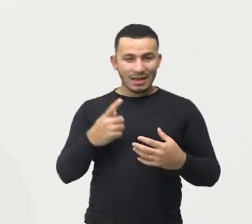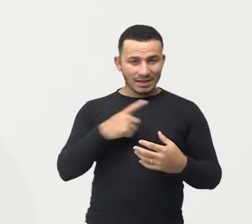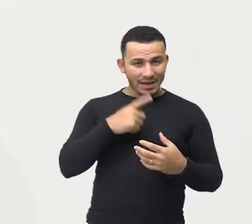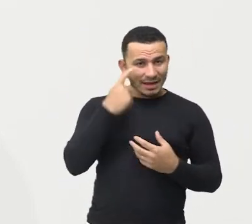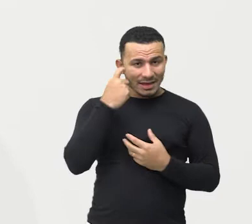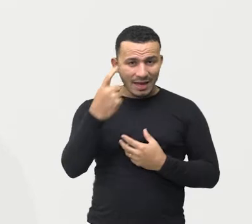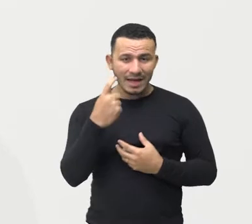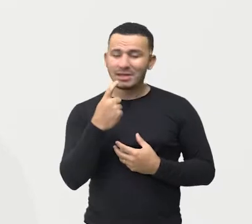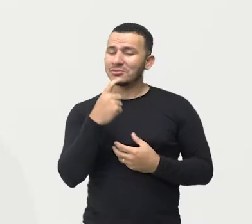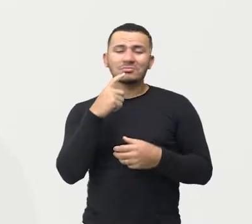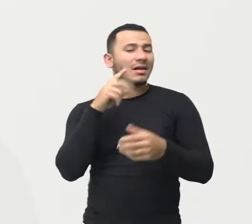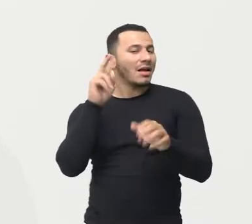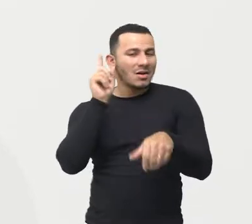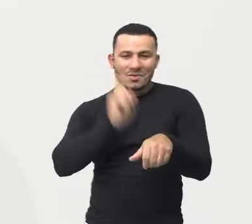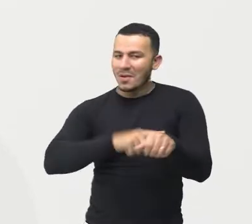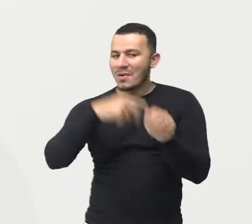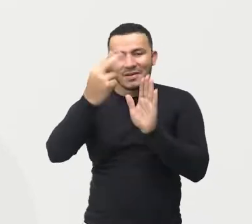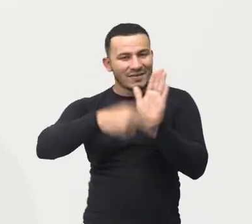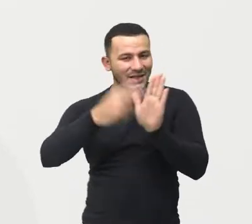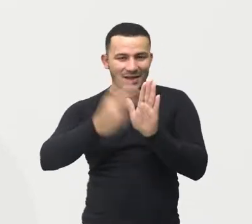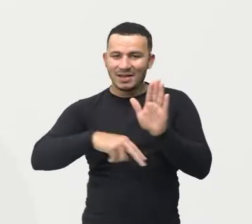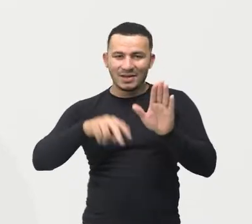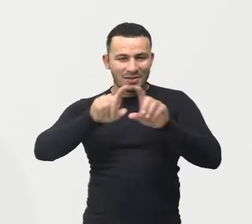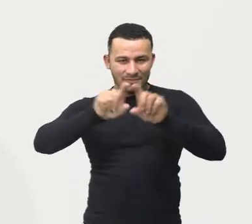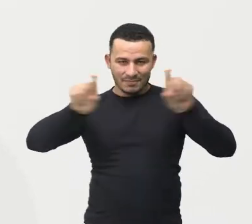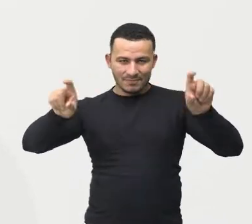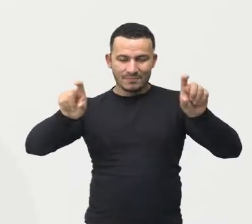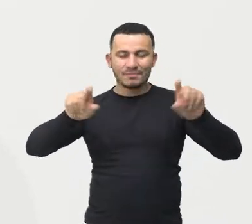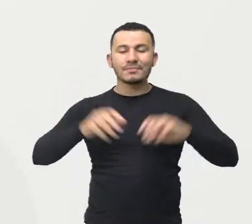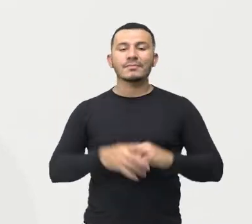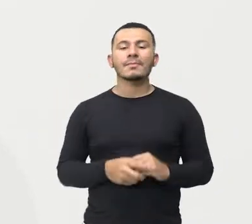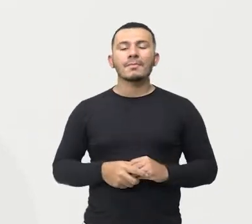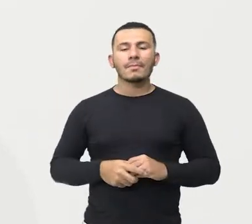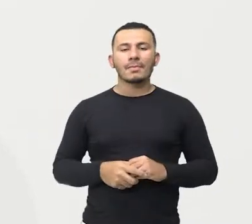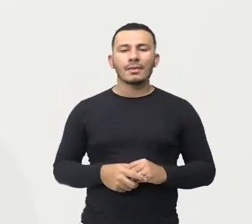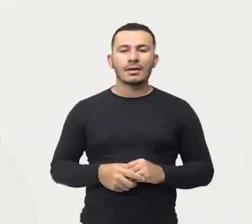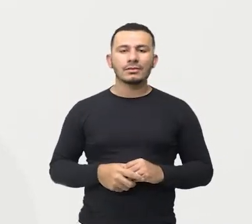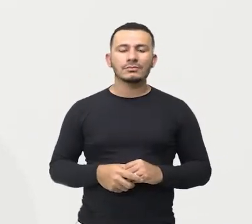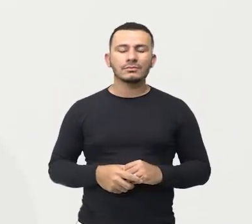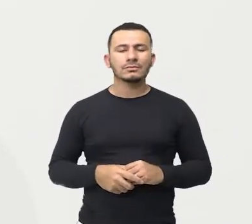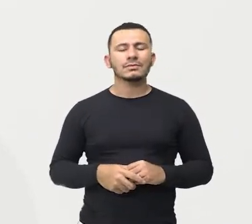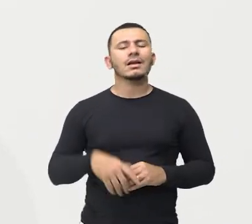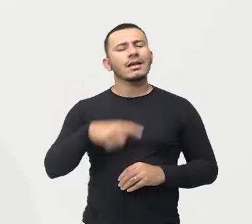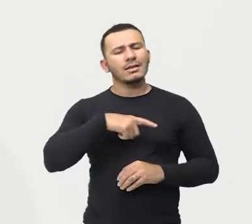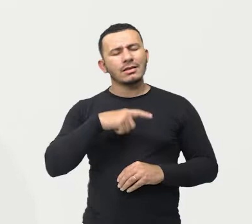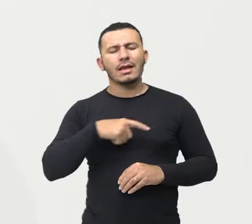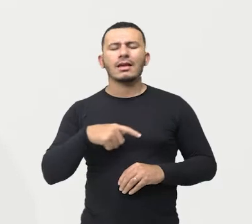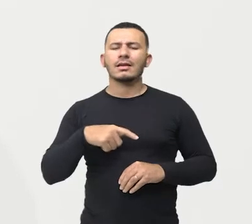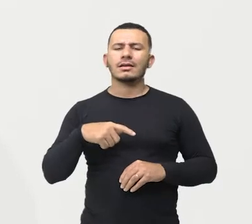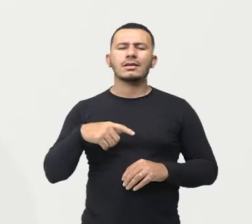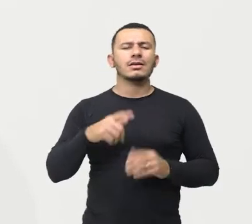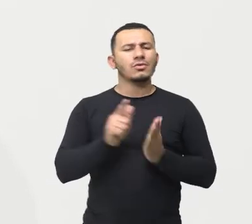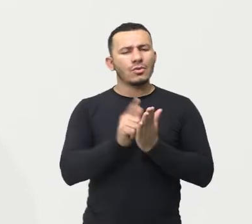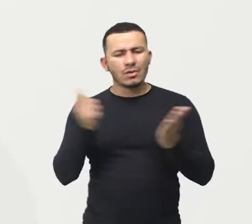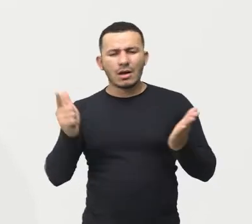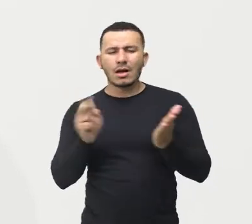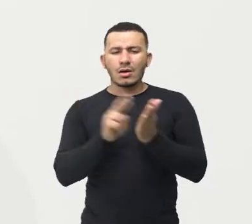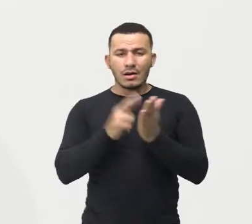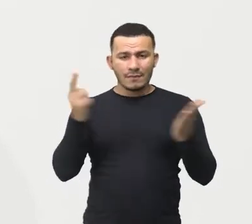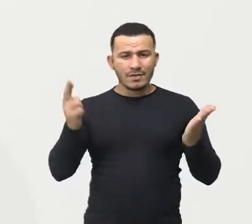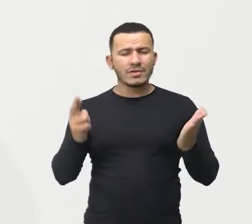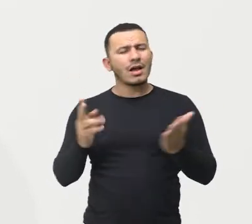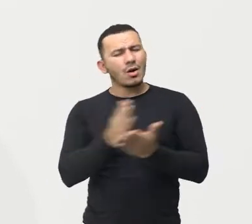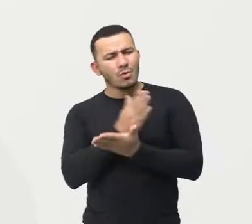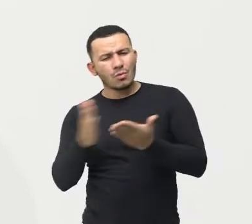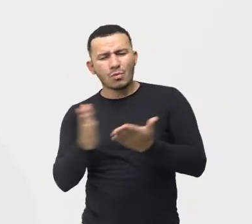que a notícia traz, ok? Existem alguns algumas revistas, alguns jornais, que possuem